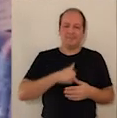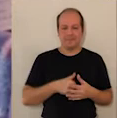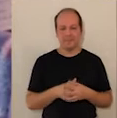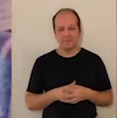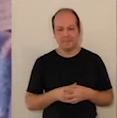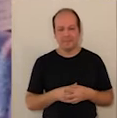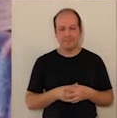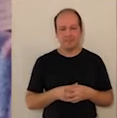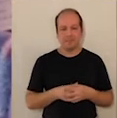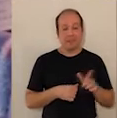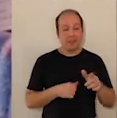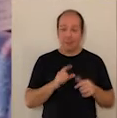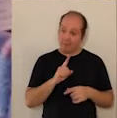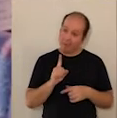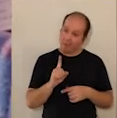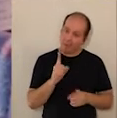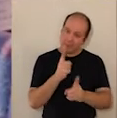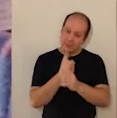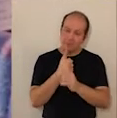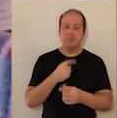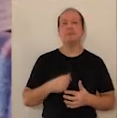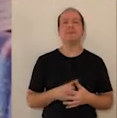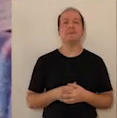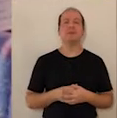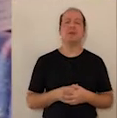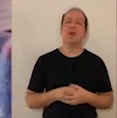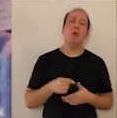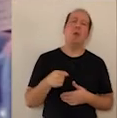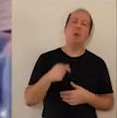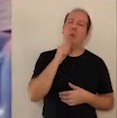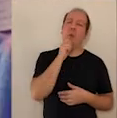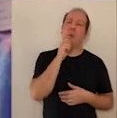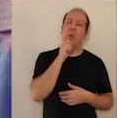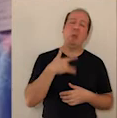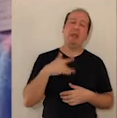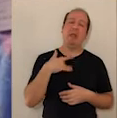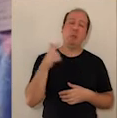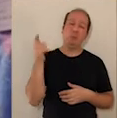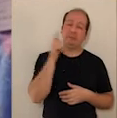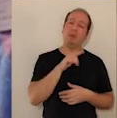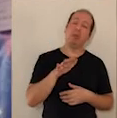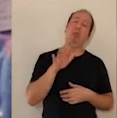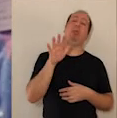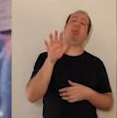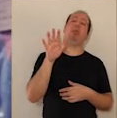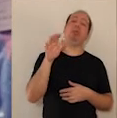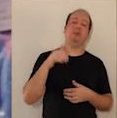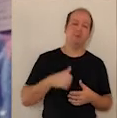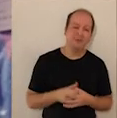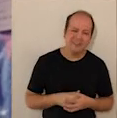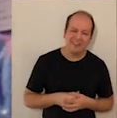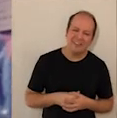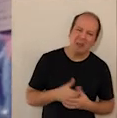Venha, aproxime-se. O coitado não consegue nem levantar o braço. Pobre